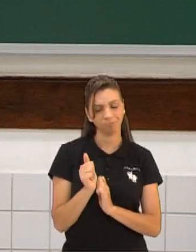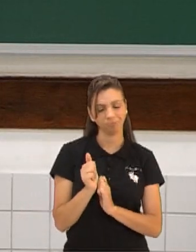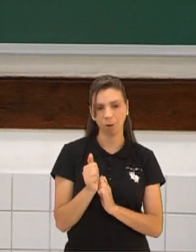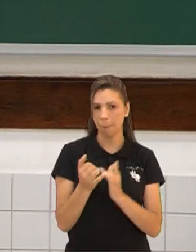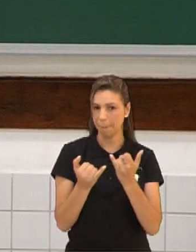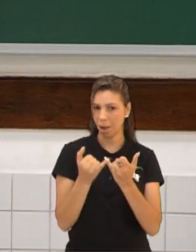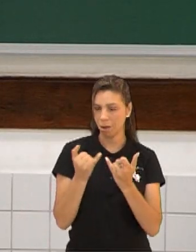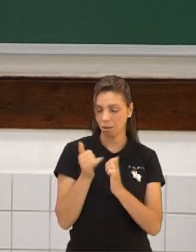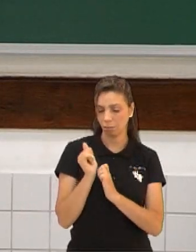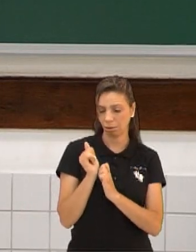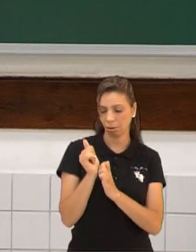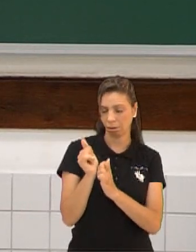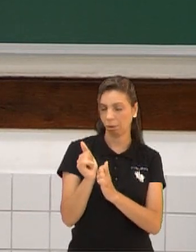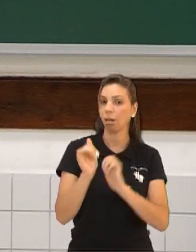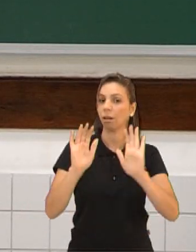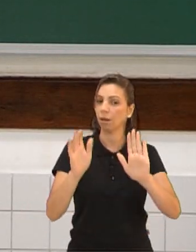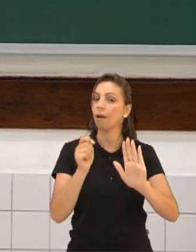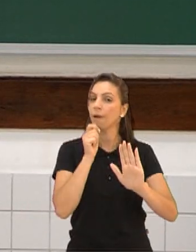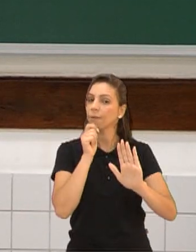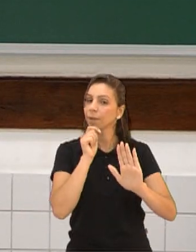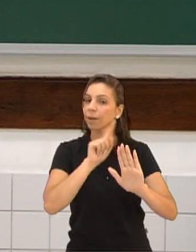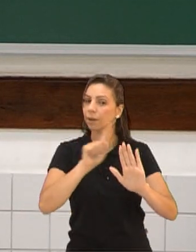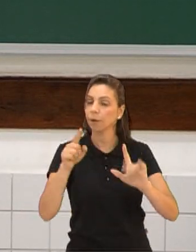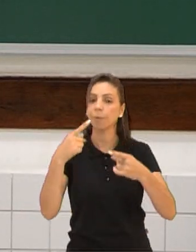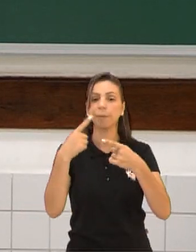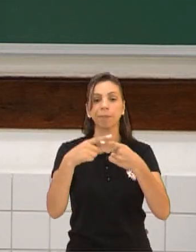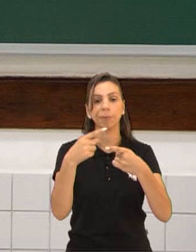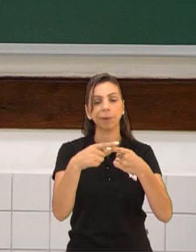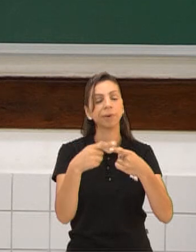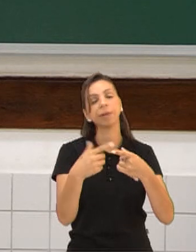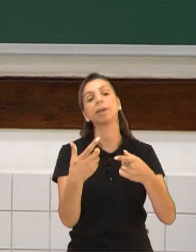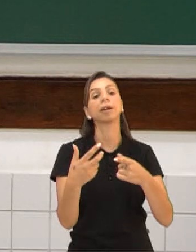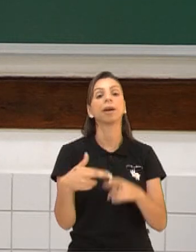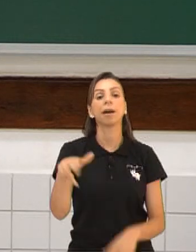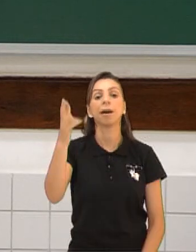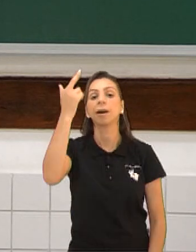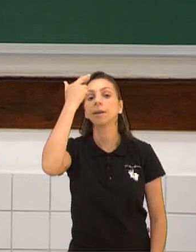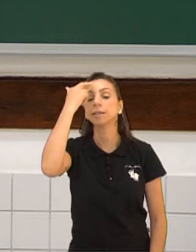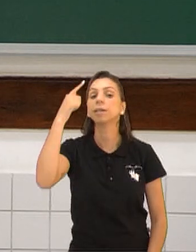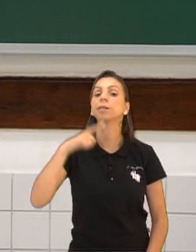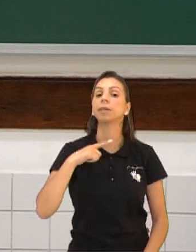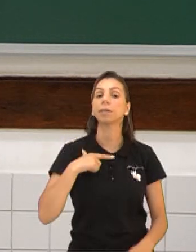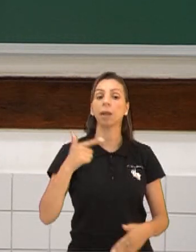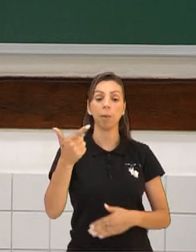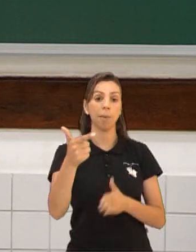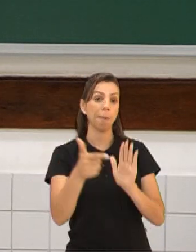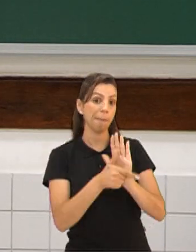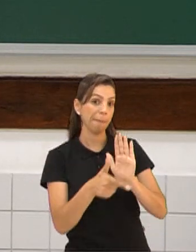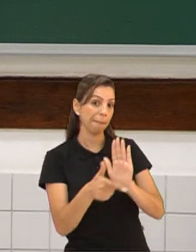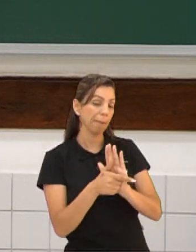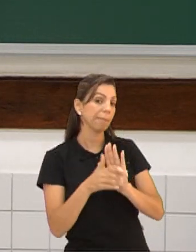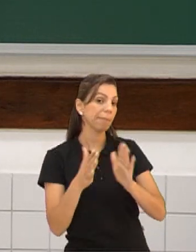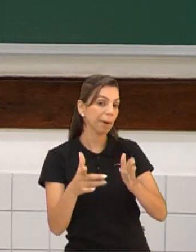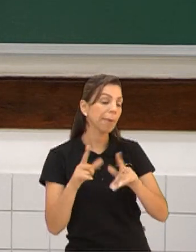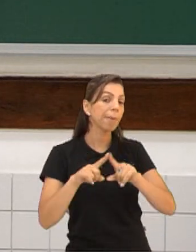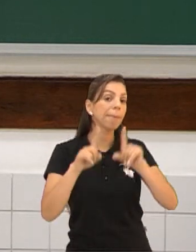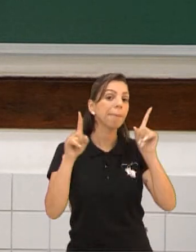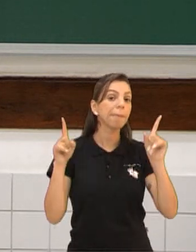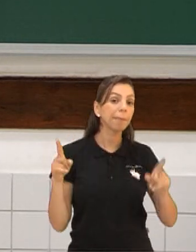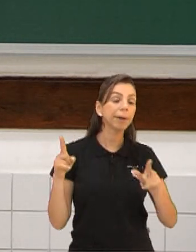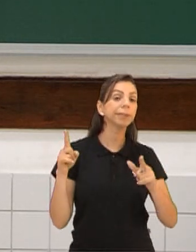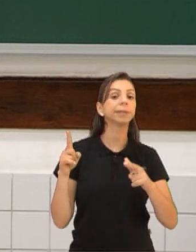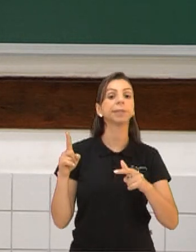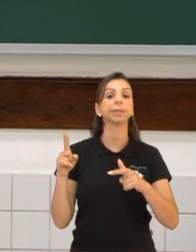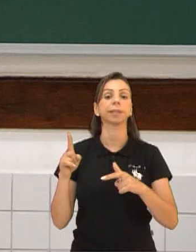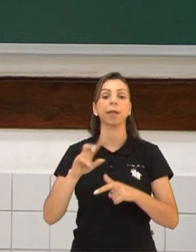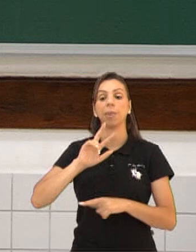fala isso? Ainda não, porque de certa forma a razão tem um papel, mas esse papel talvez não seja tão grande